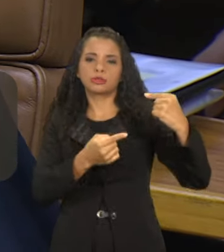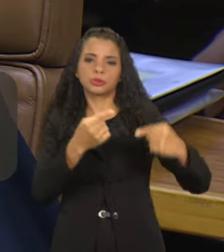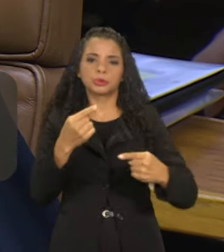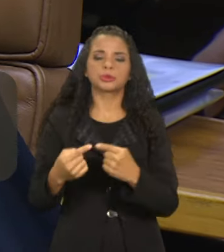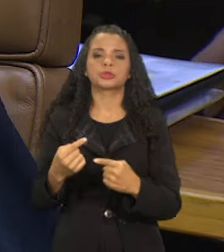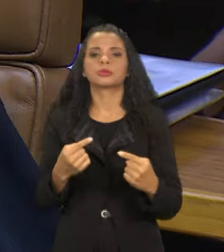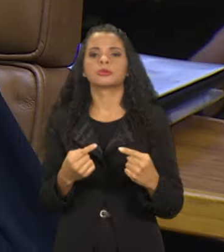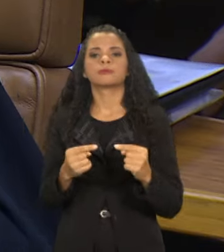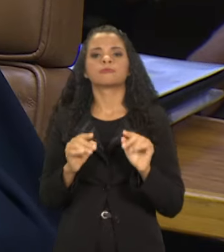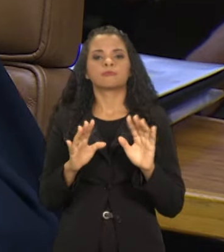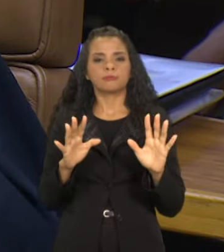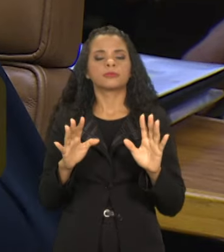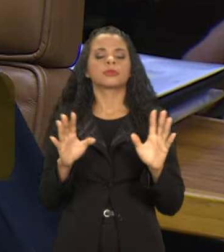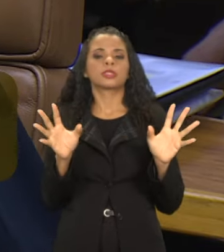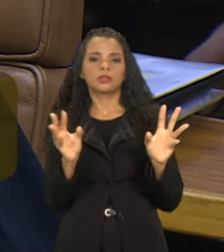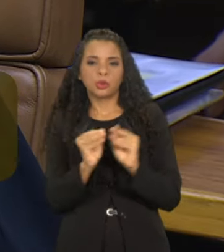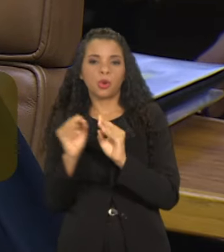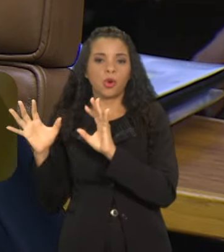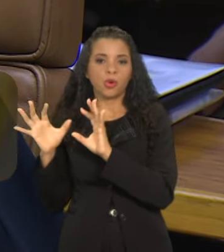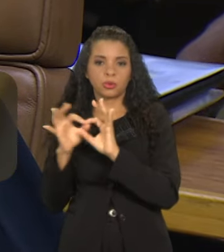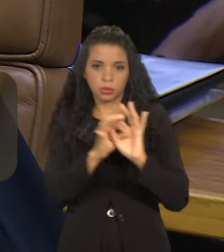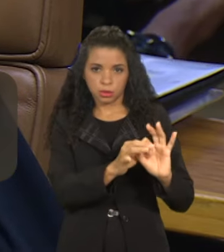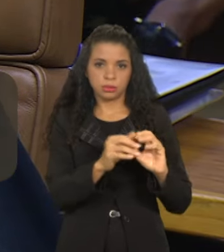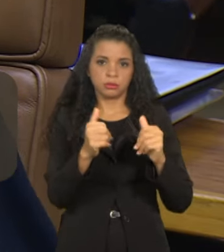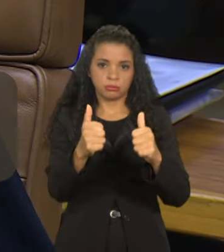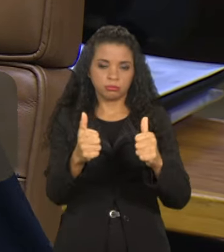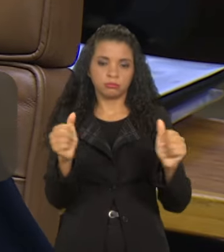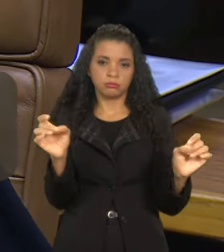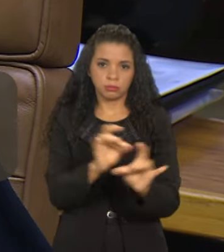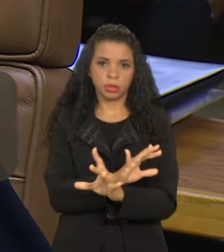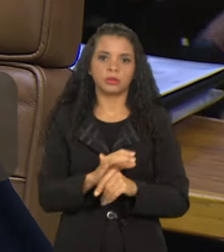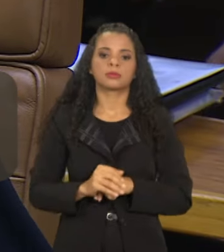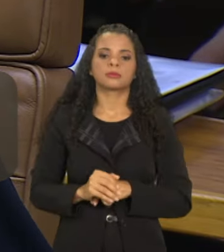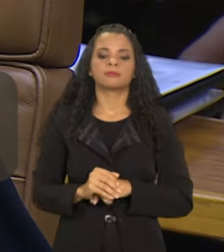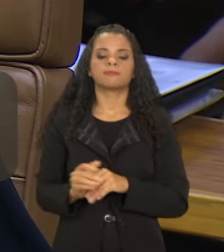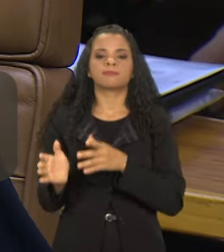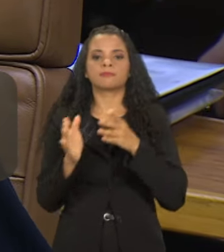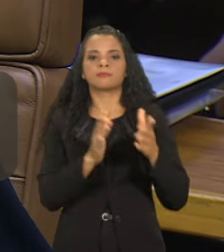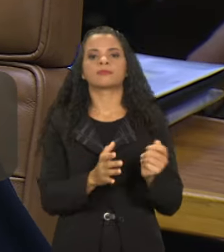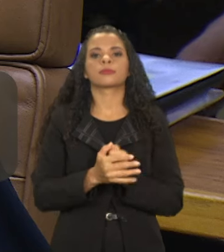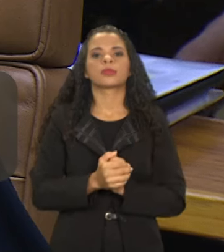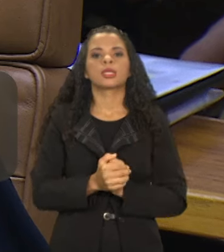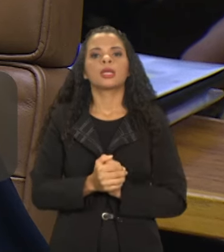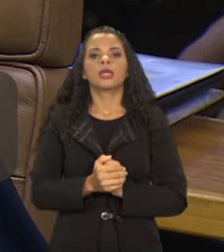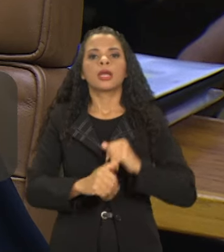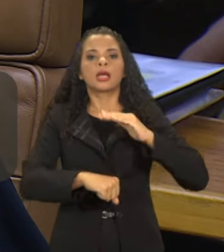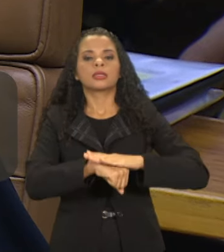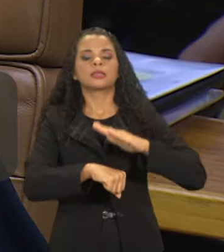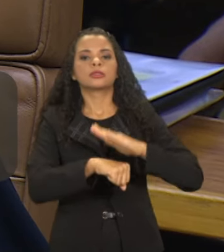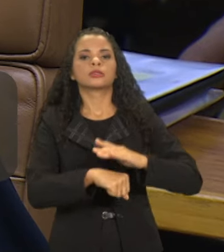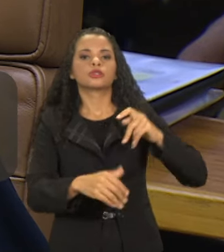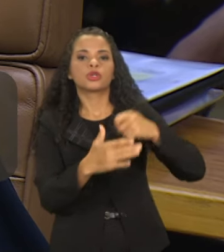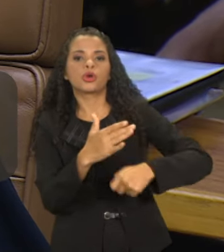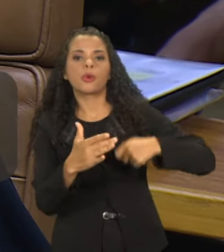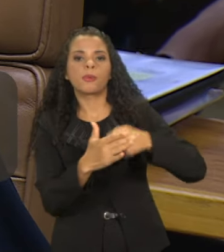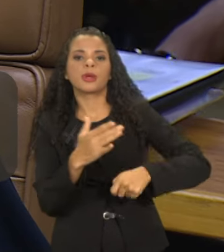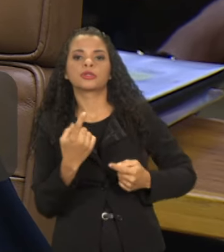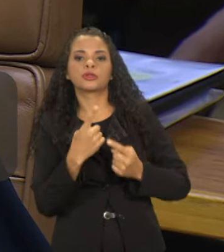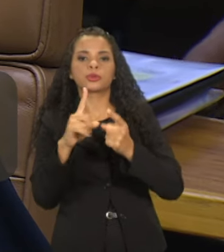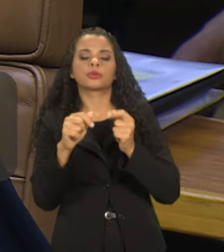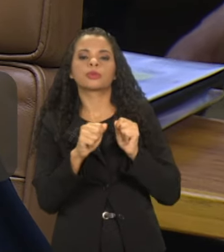uma breve e necessária contextualização do caso. Atualização das medidas de combate à pandemia do Covid-19 ao redor do mundo.